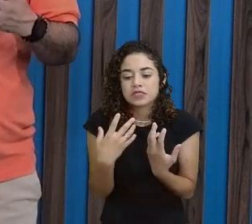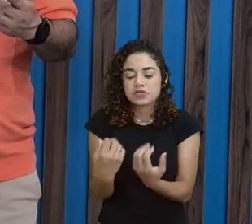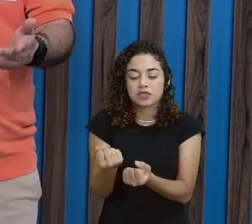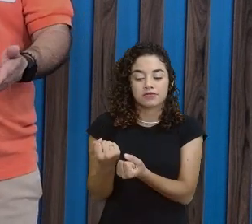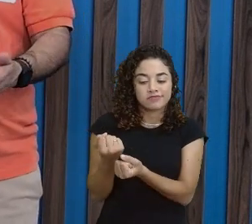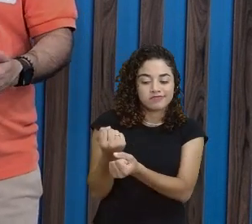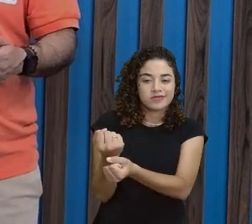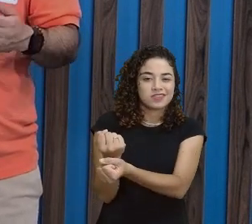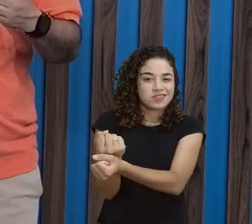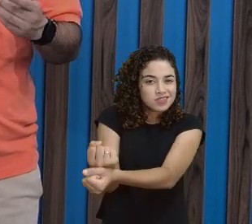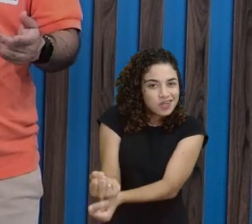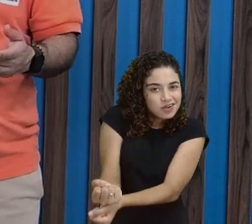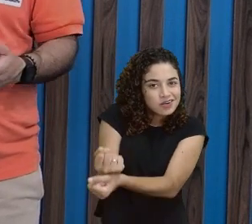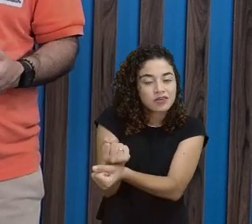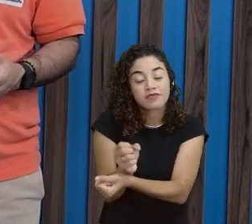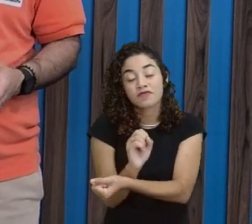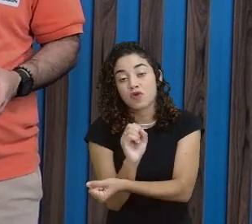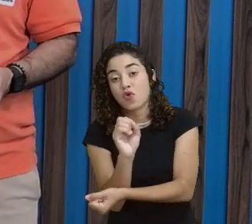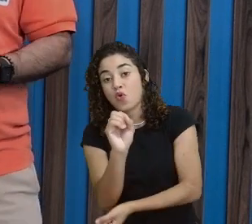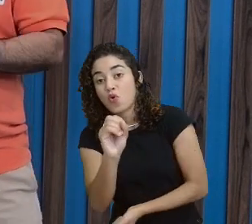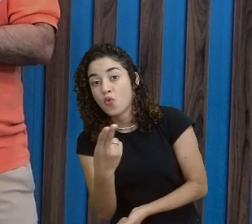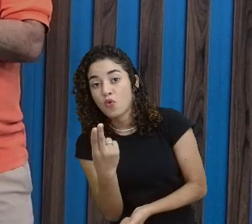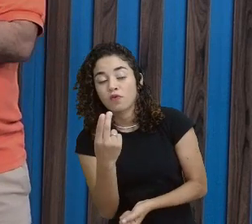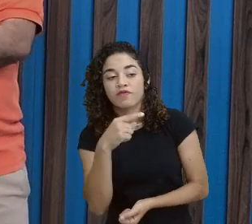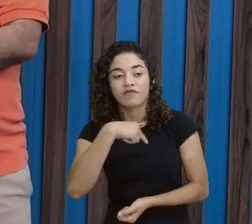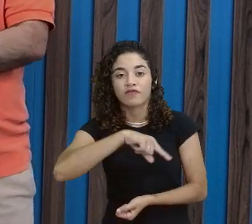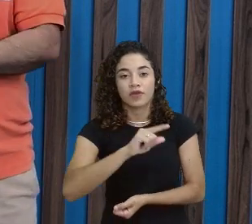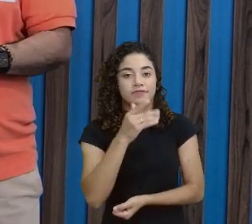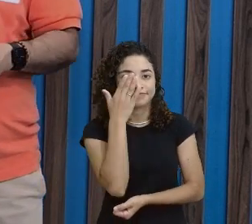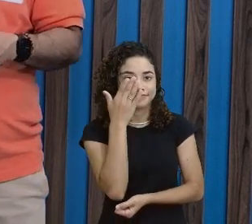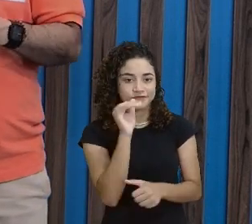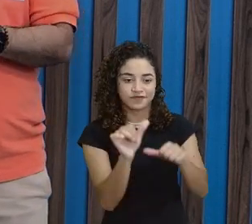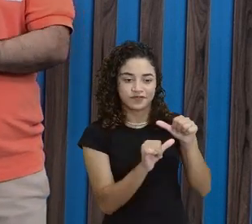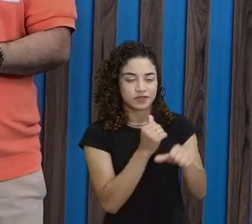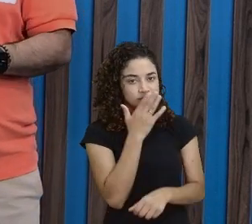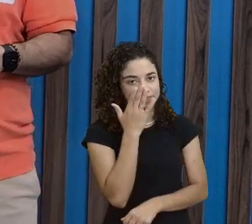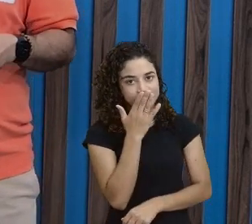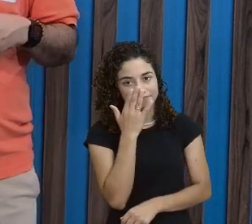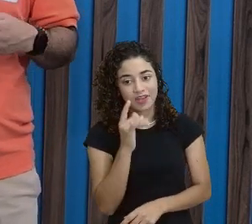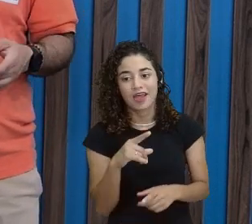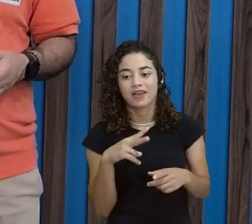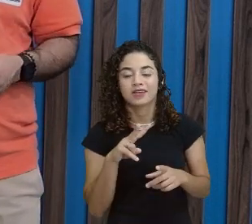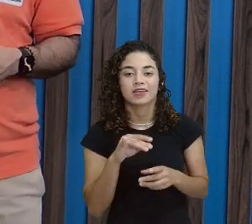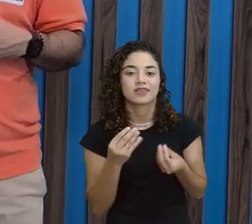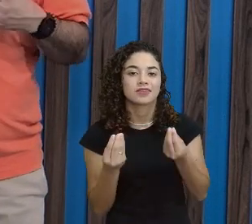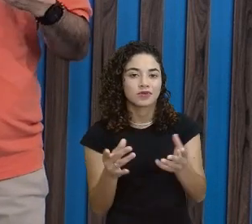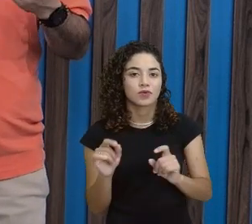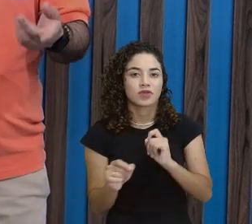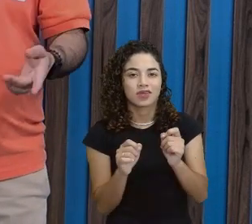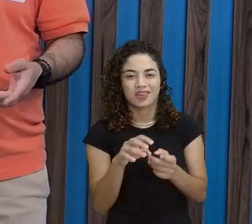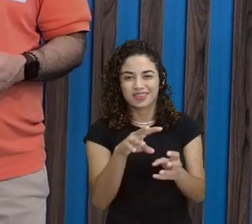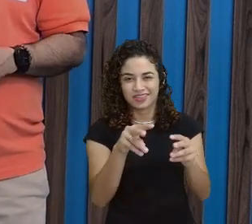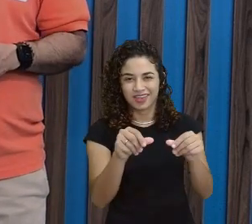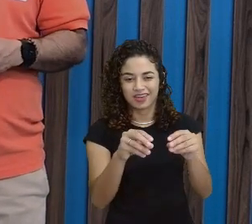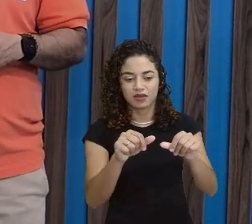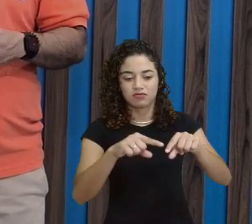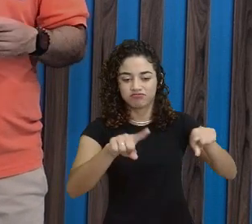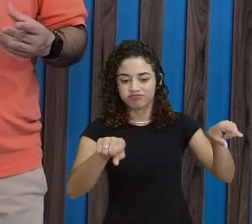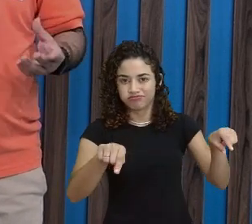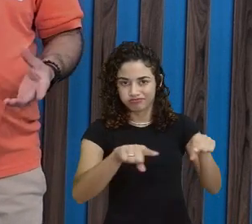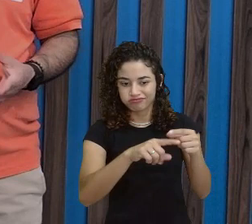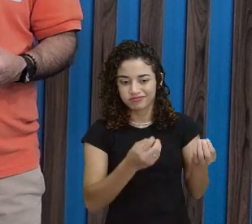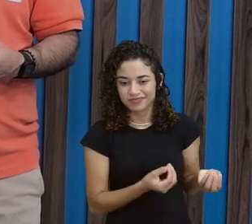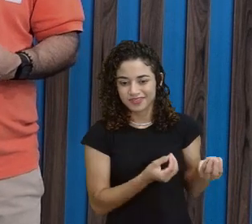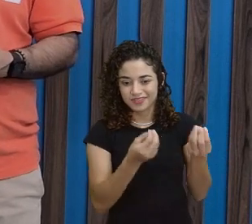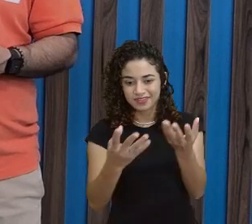prostituição. Para evitar isso, ele termina dando um dote, ou seja, uma porção ali de terra, né, naquele período, para que a